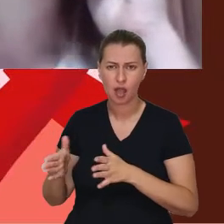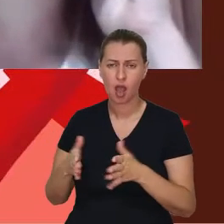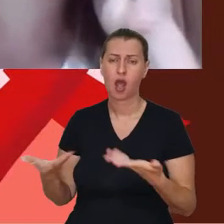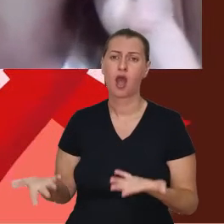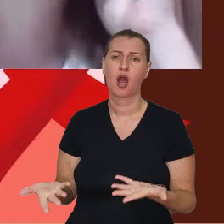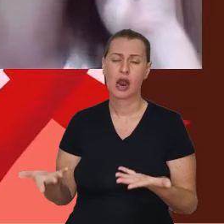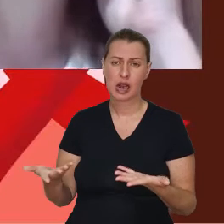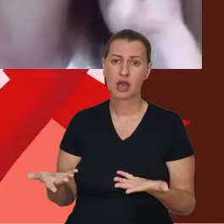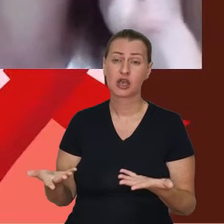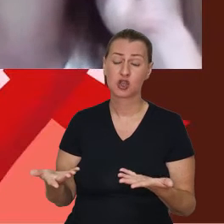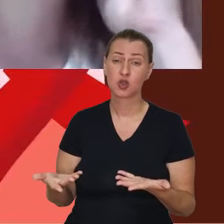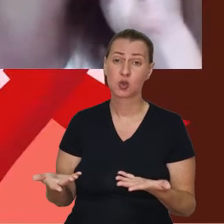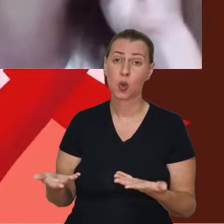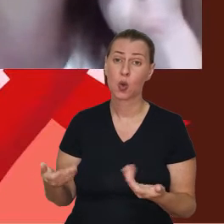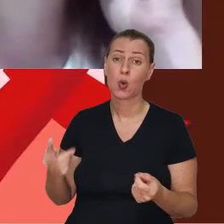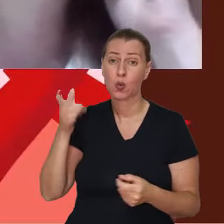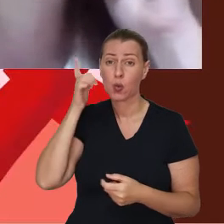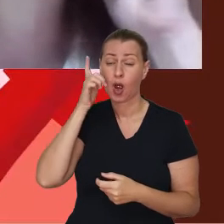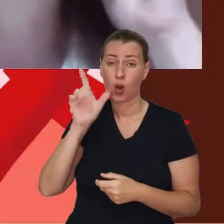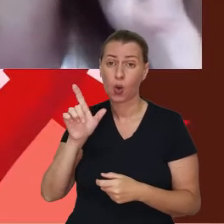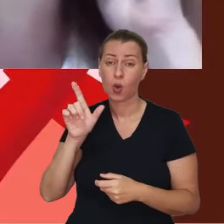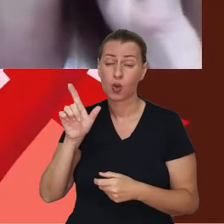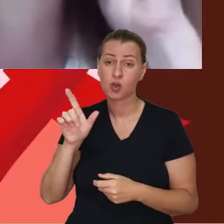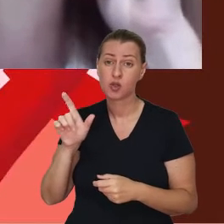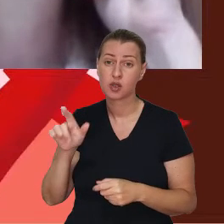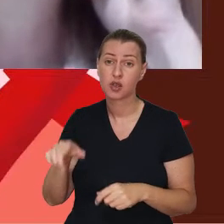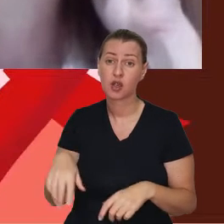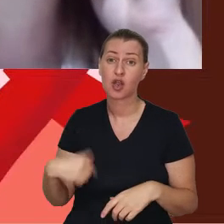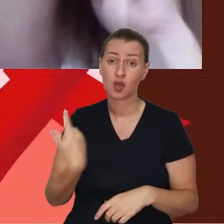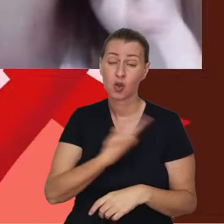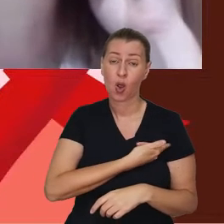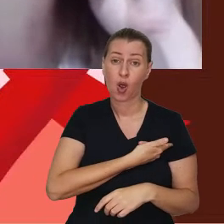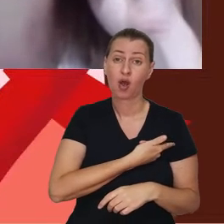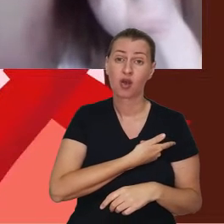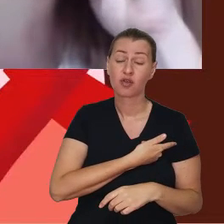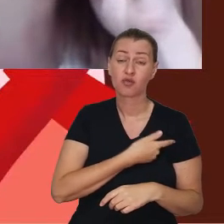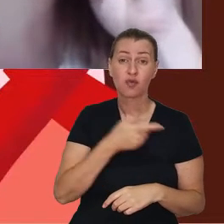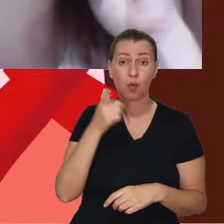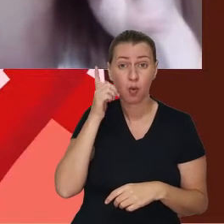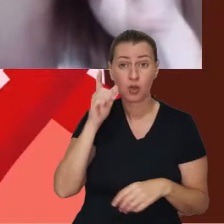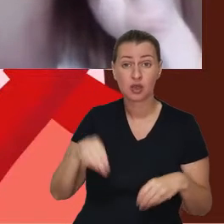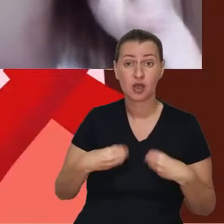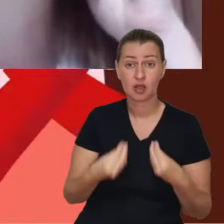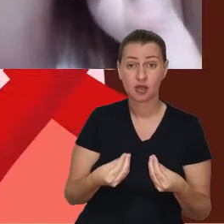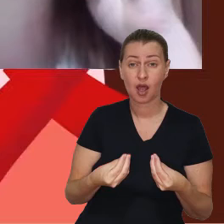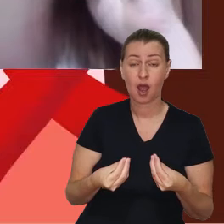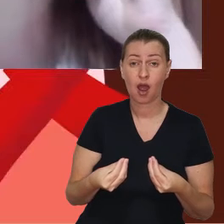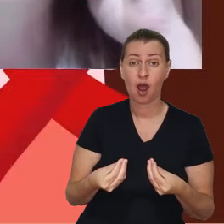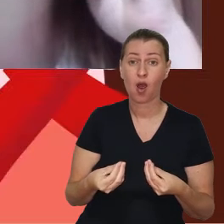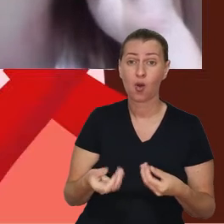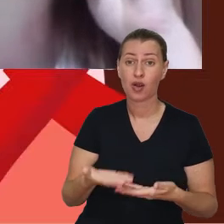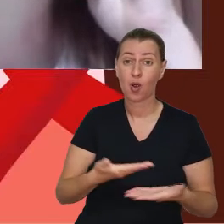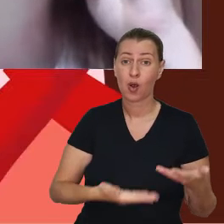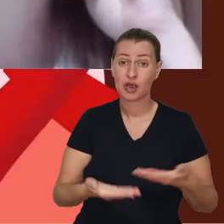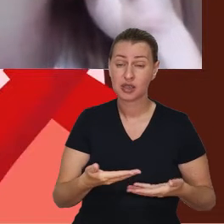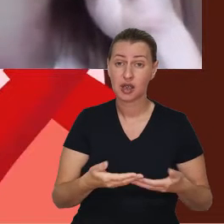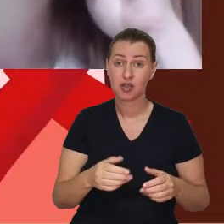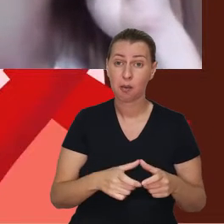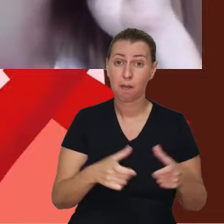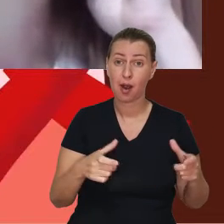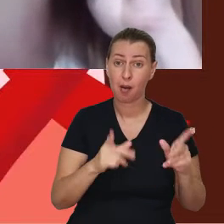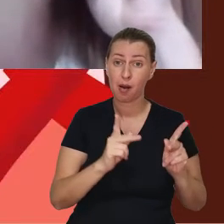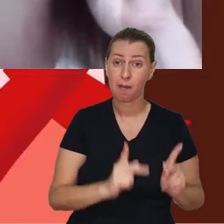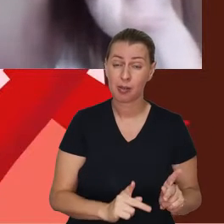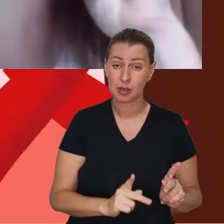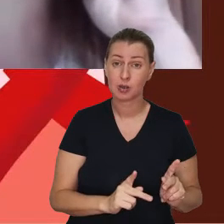estar contemplando, poder estar dando acesso maior e ir atrás das populações mais marginalizadas, né?